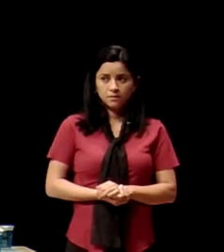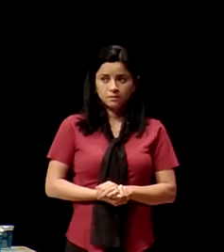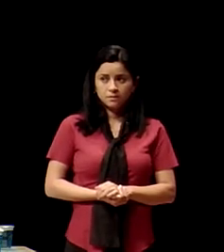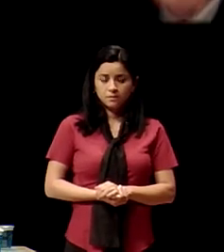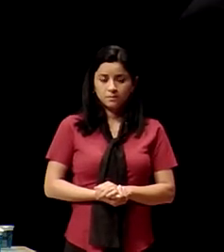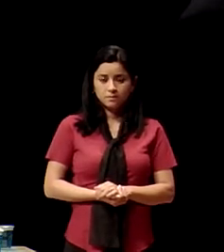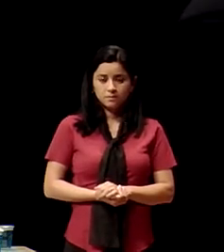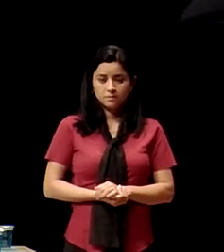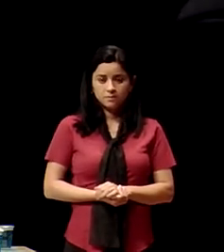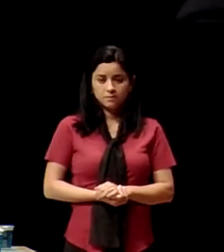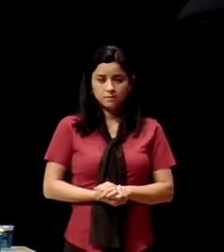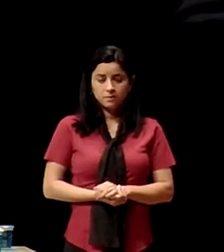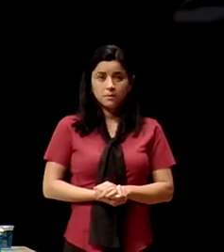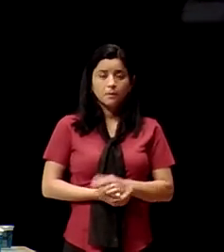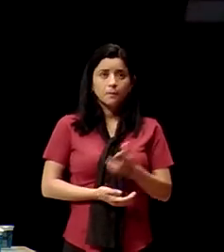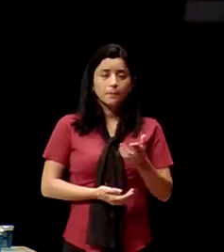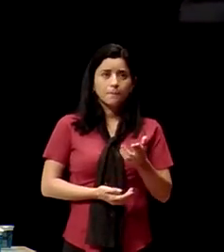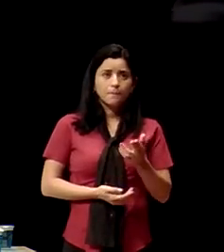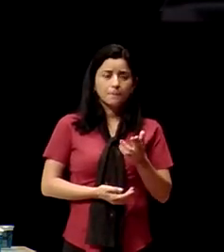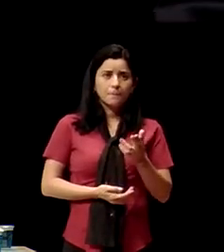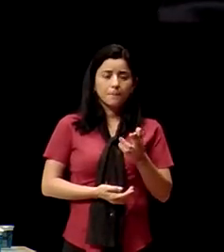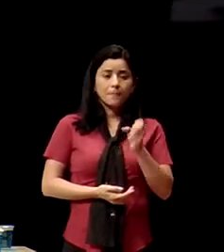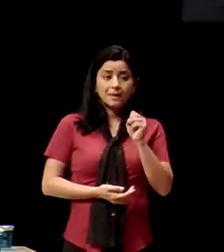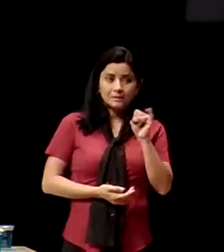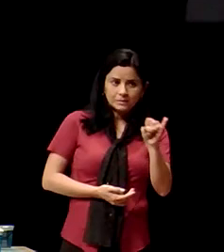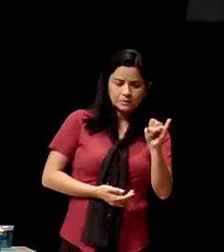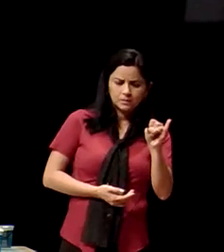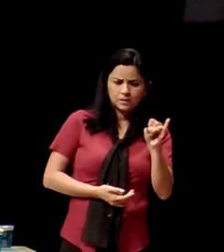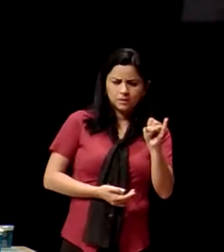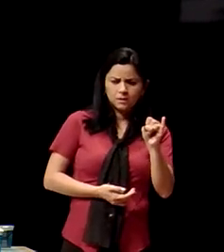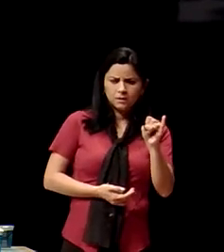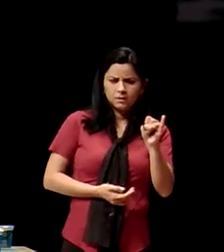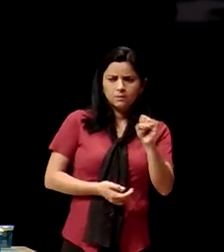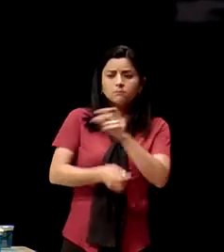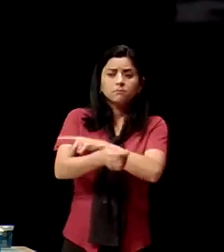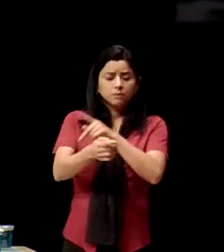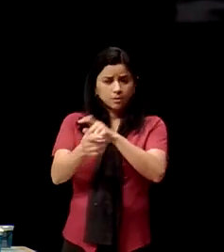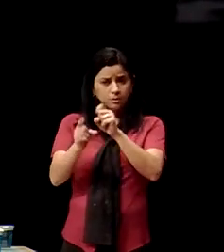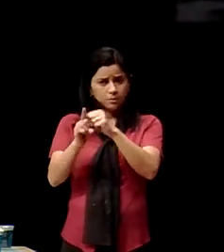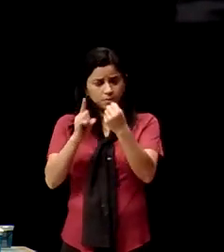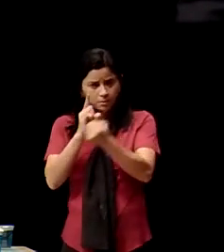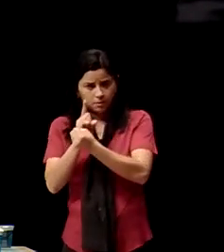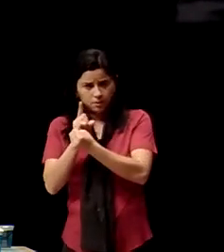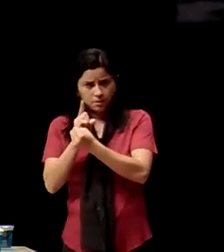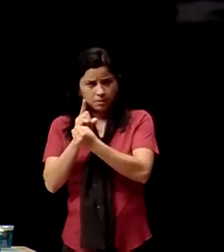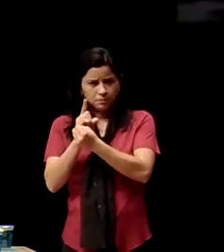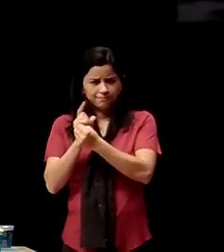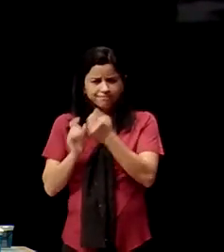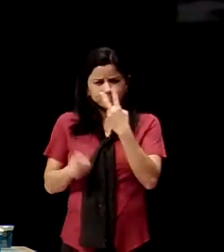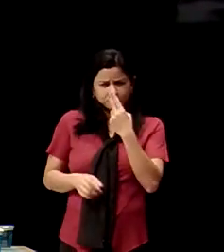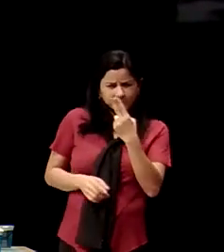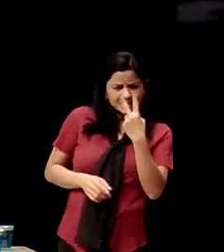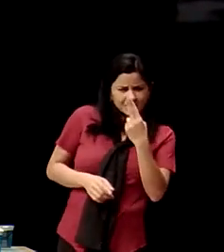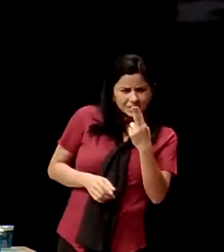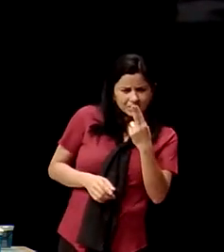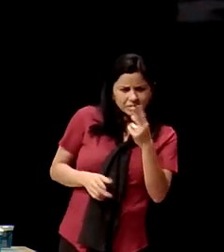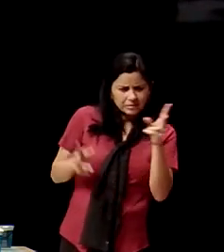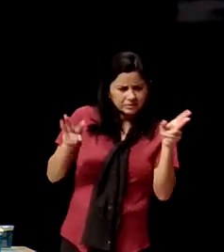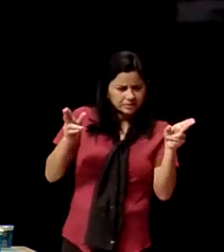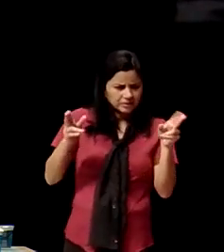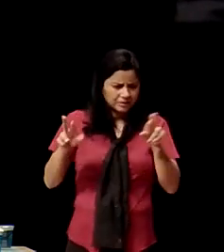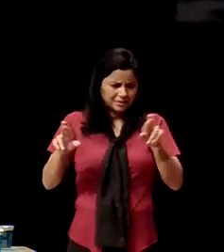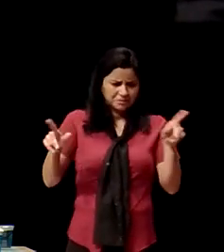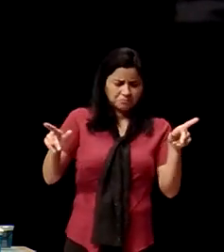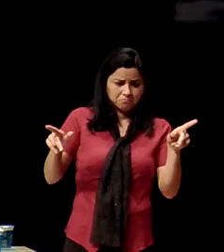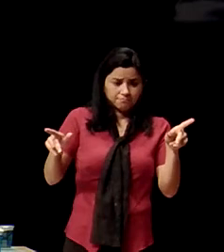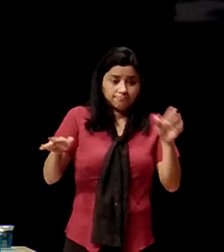define its mission. Então, se a psicologia, a pedagogia social, ela é parecida com isso ou ela é diferente,